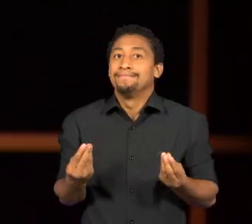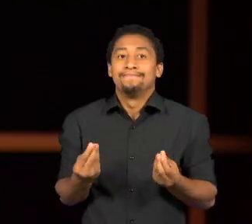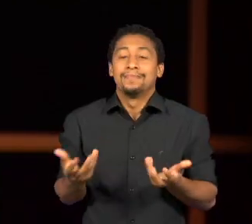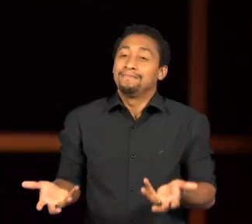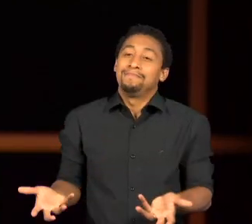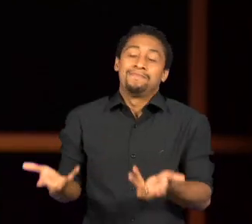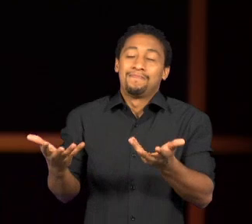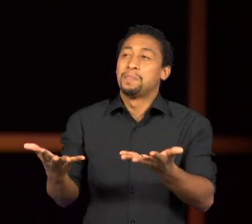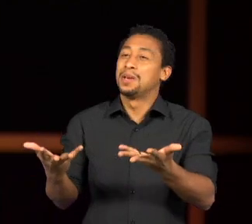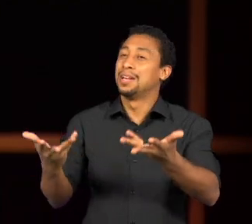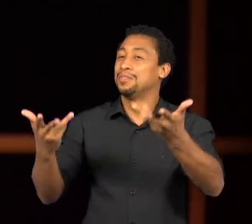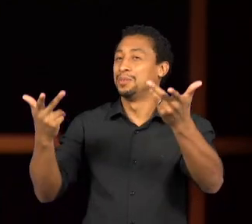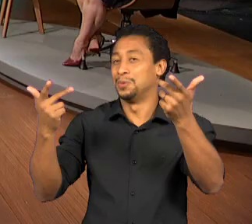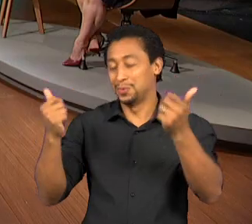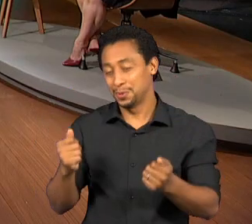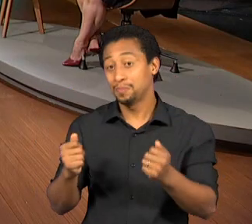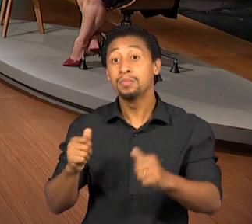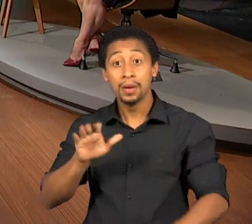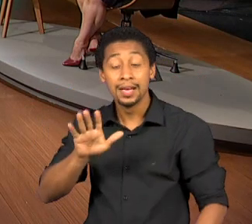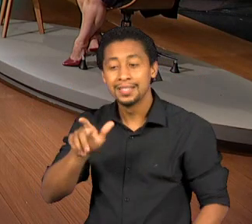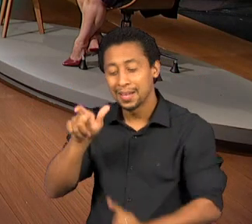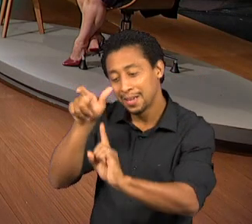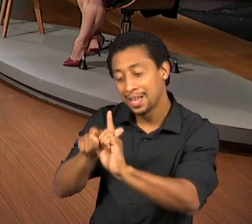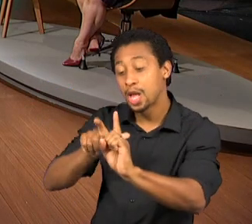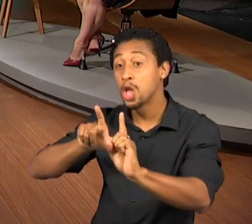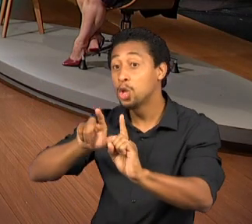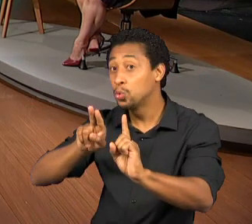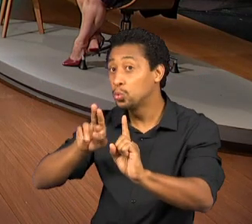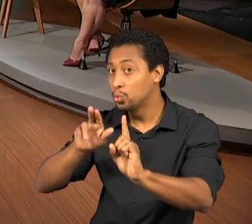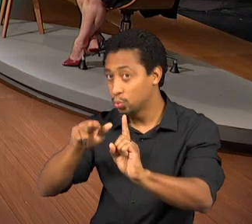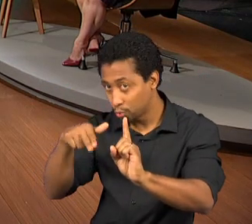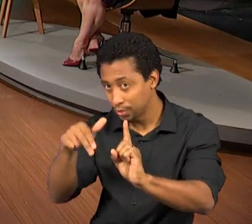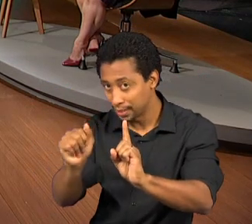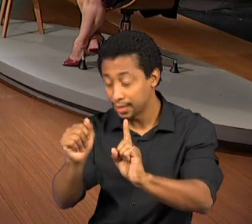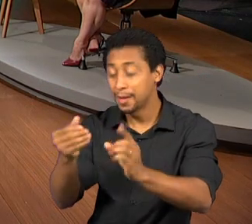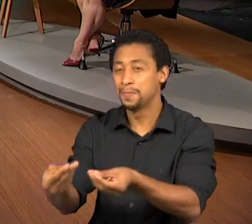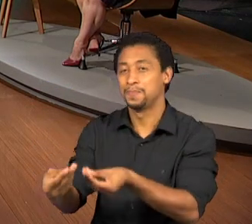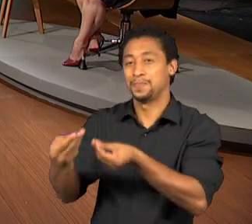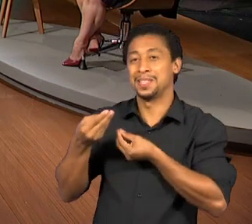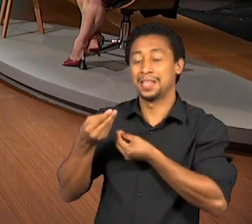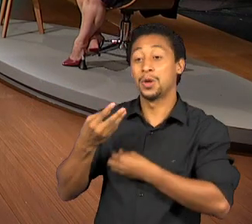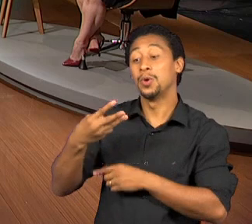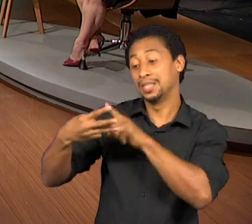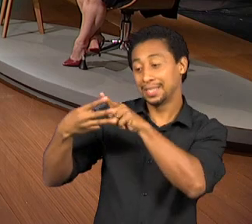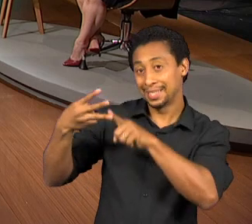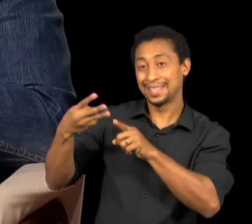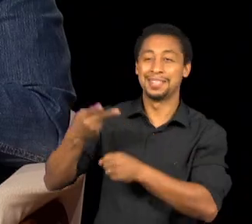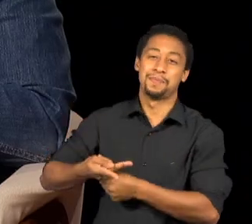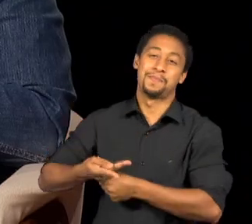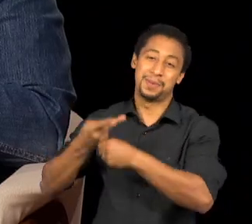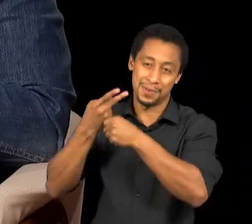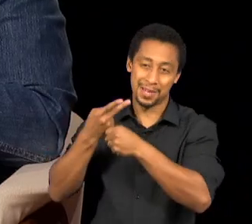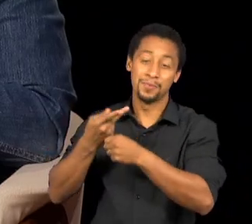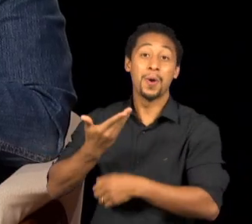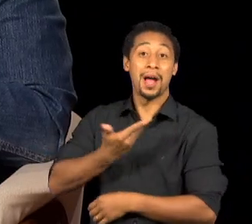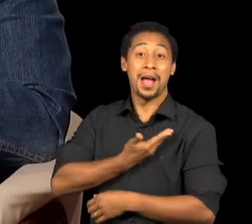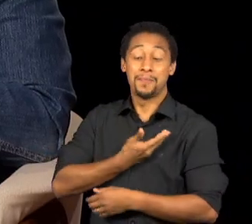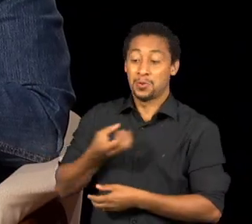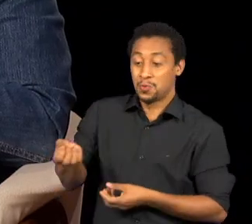extraordinária. E a Luna, assim, me deu 3 prêmios, me deu amigos, sabe? Pessoas, assim,